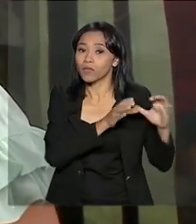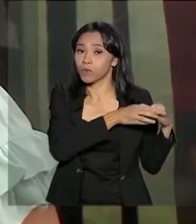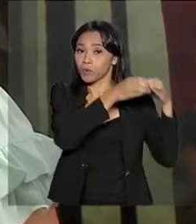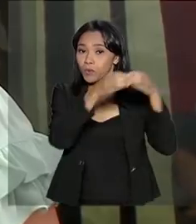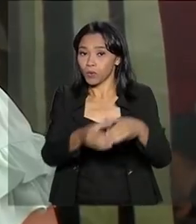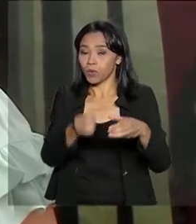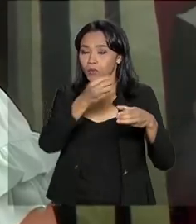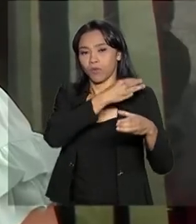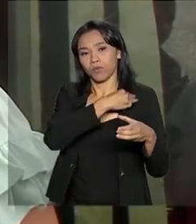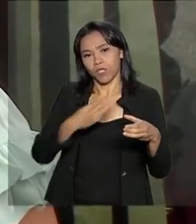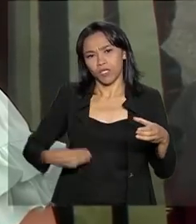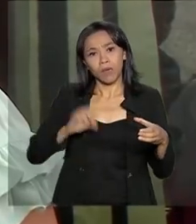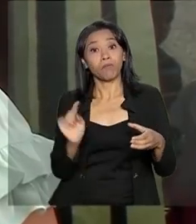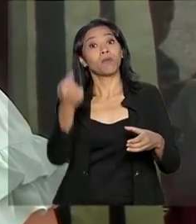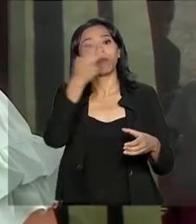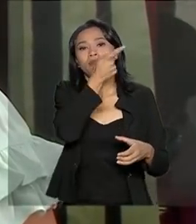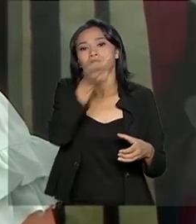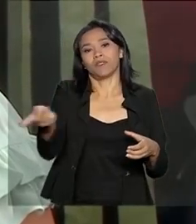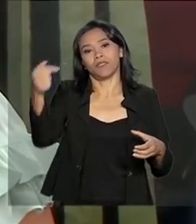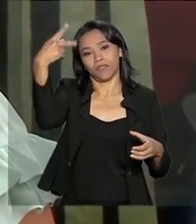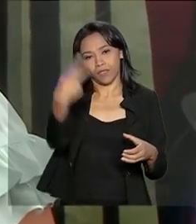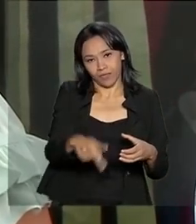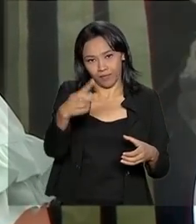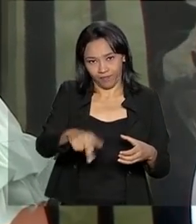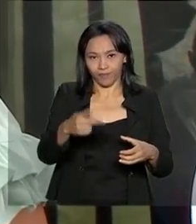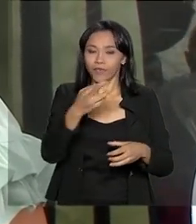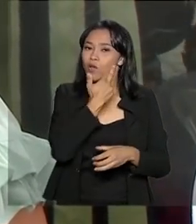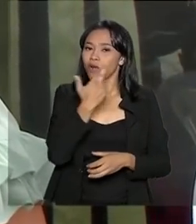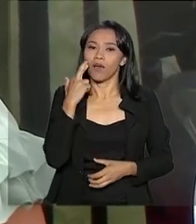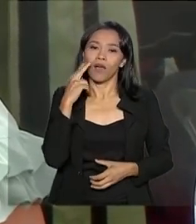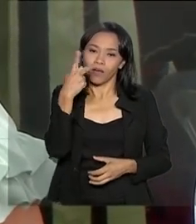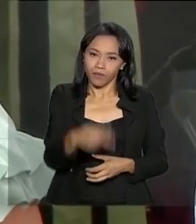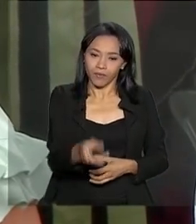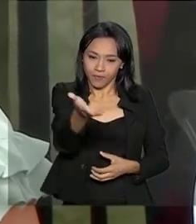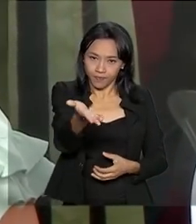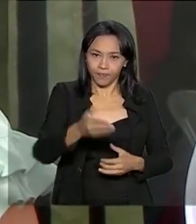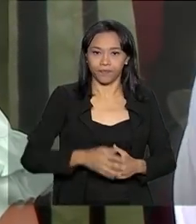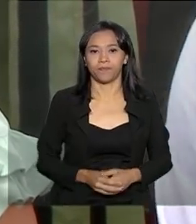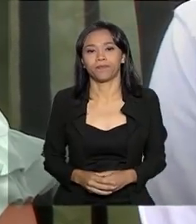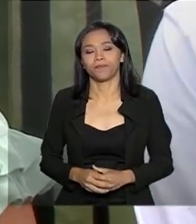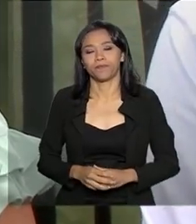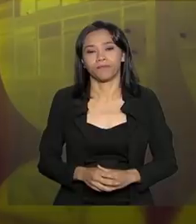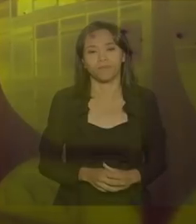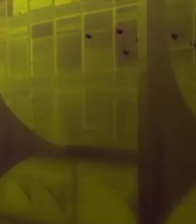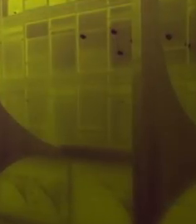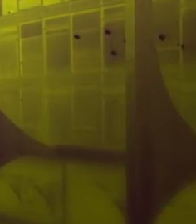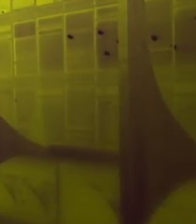visita aqui à cidade de Boa Vista, capital de Roraima. De Boa Vista, Márcia Fernandes.